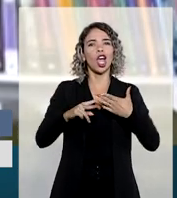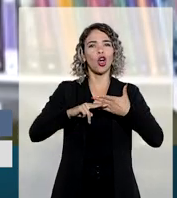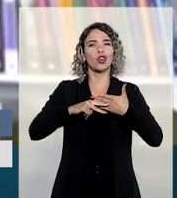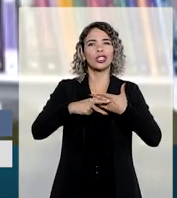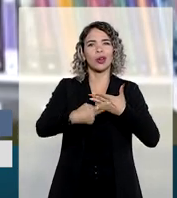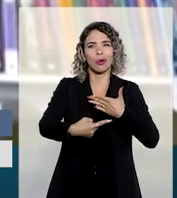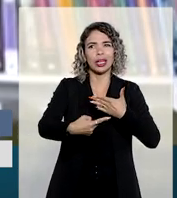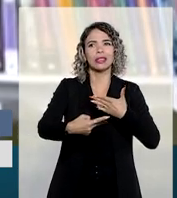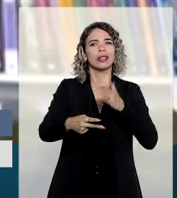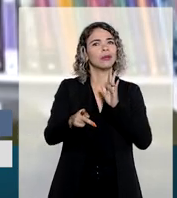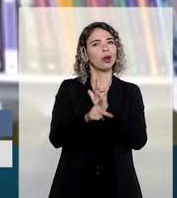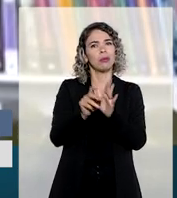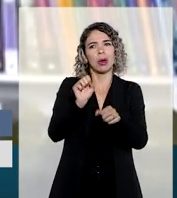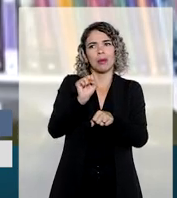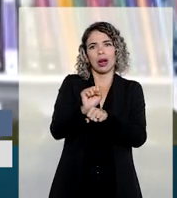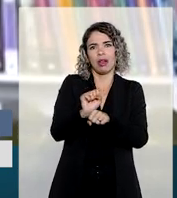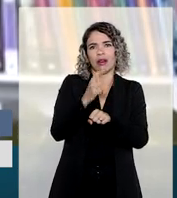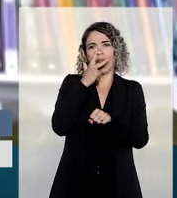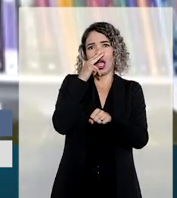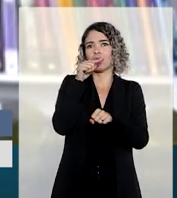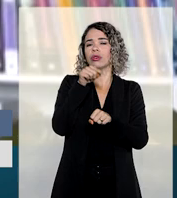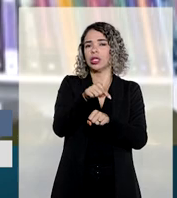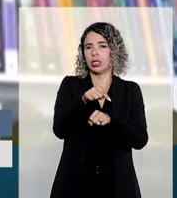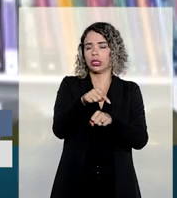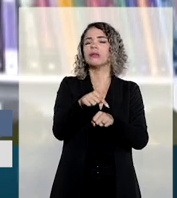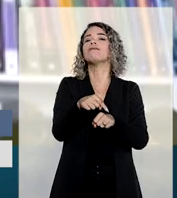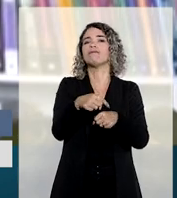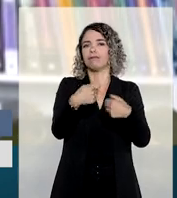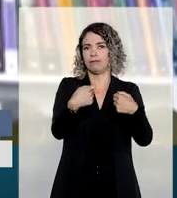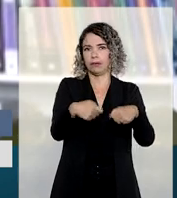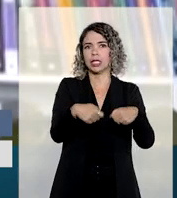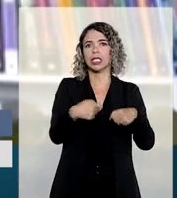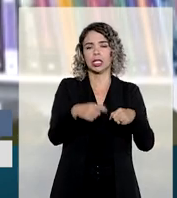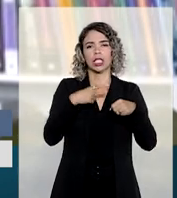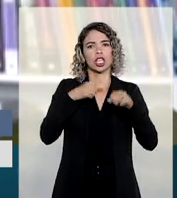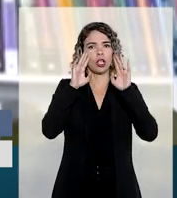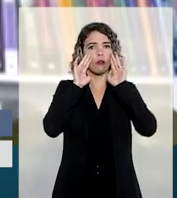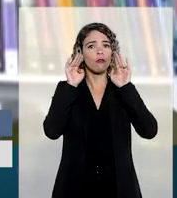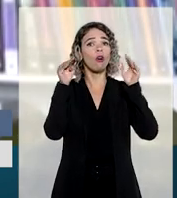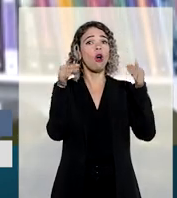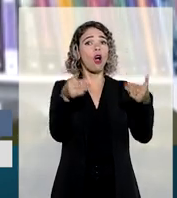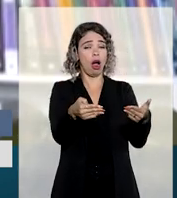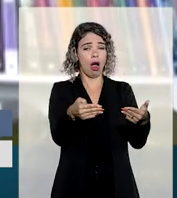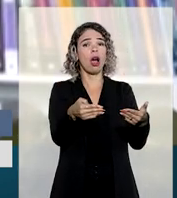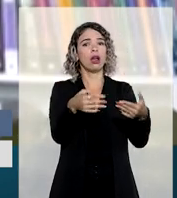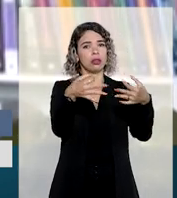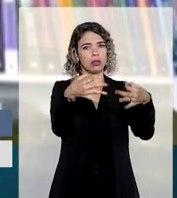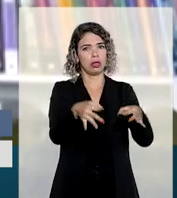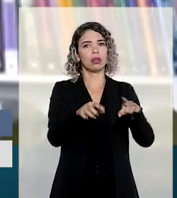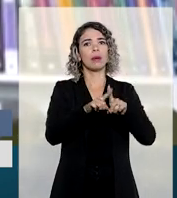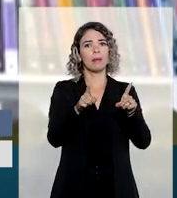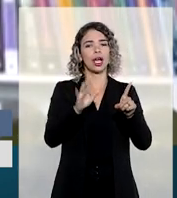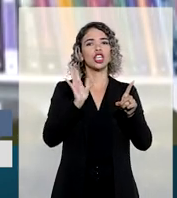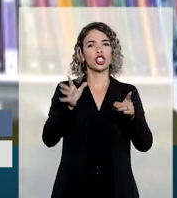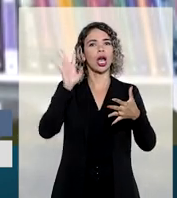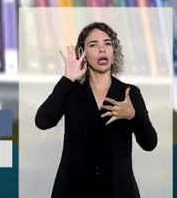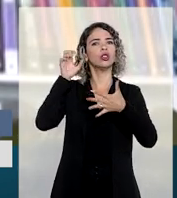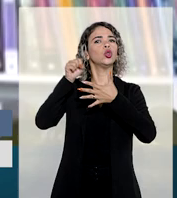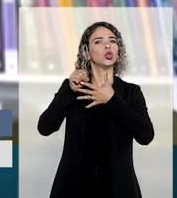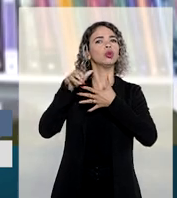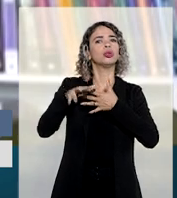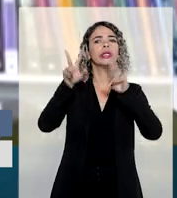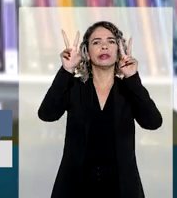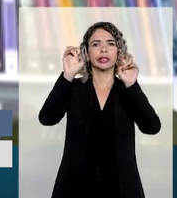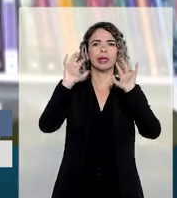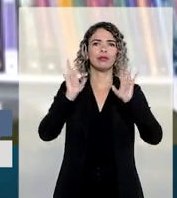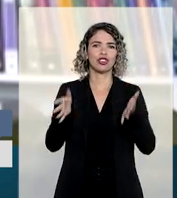efeito interruptivo, me parece, com todo respeito, equivocado, tá? Mas é esse o entendimento pacífico da